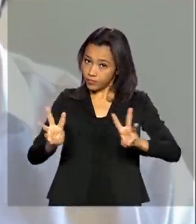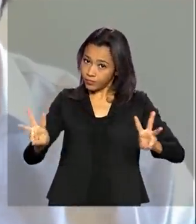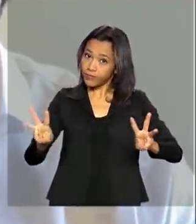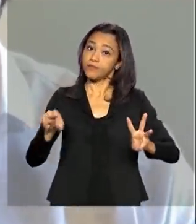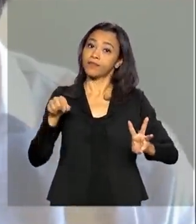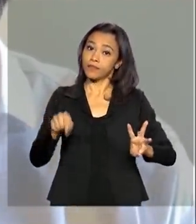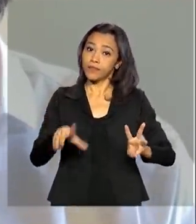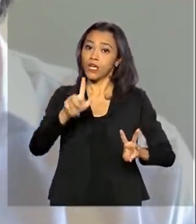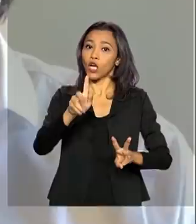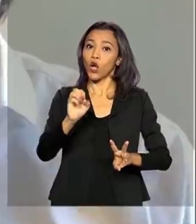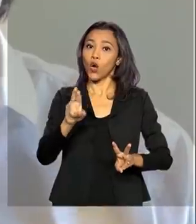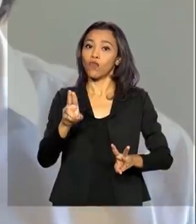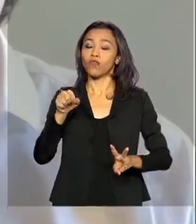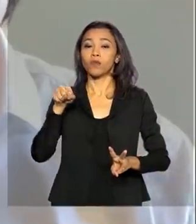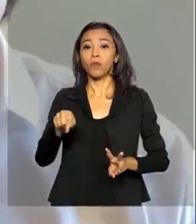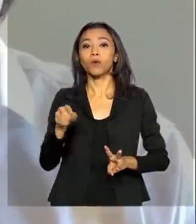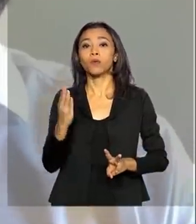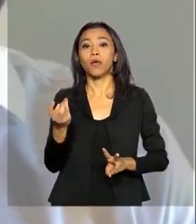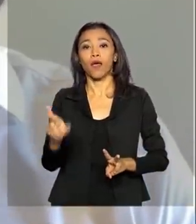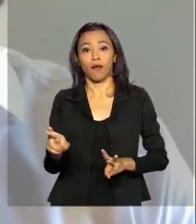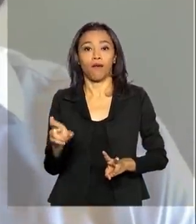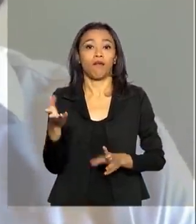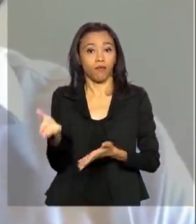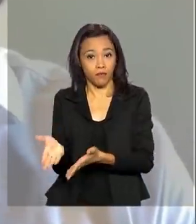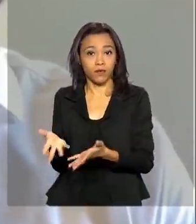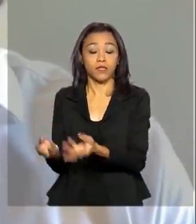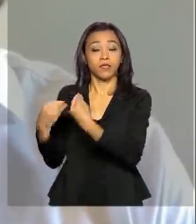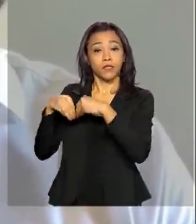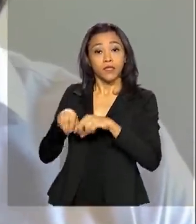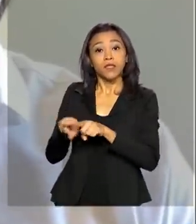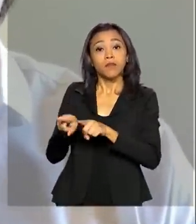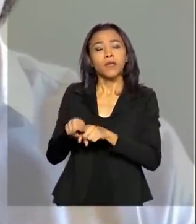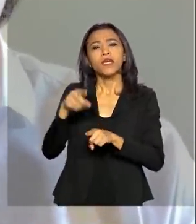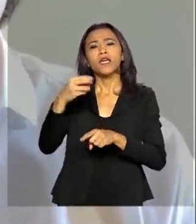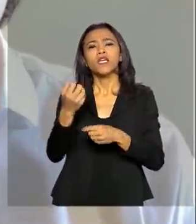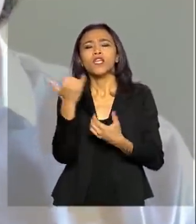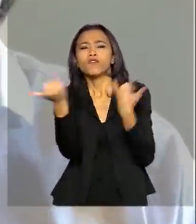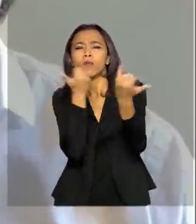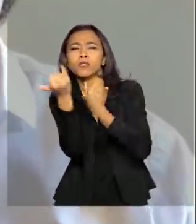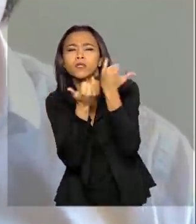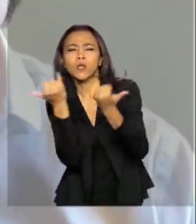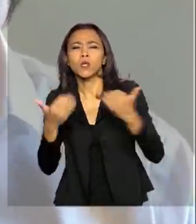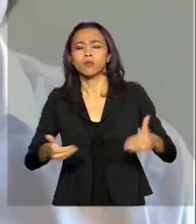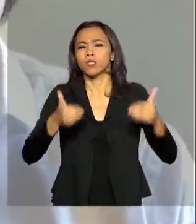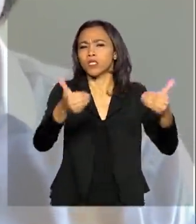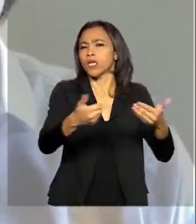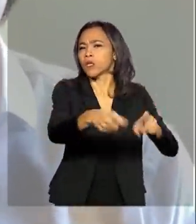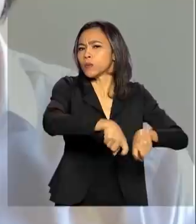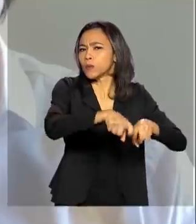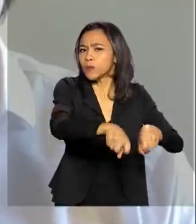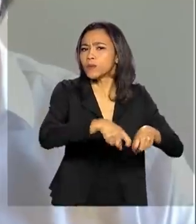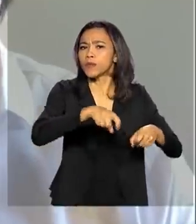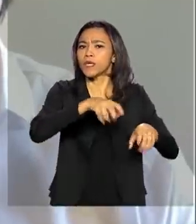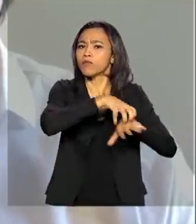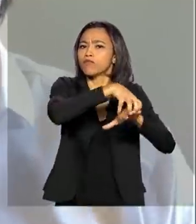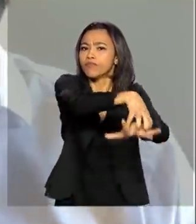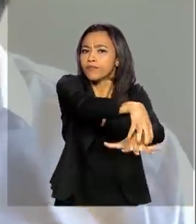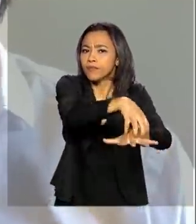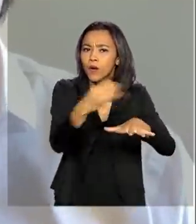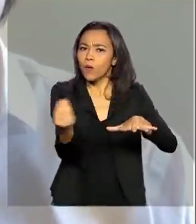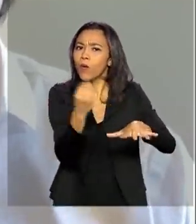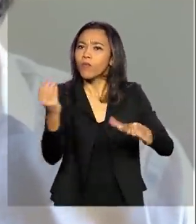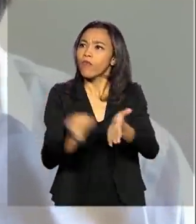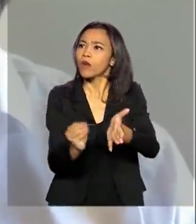barra ação federativa, e também a informação ao Ministério da Agricultura de situações excepcionais de abastecimento,